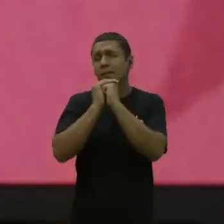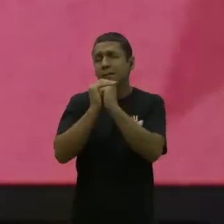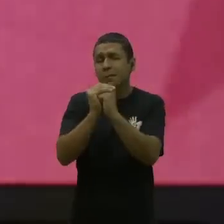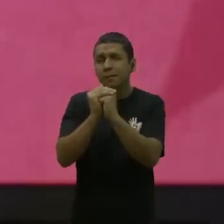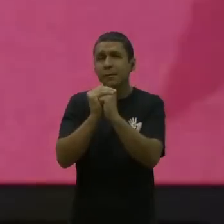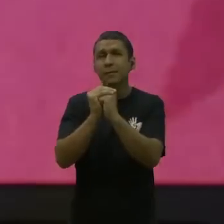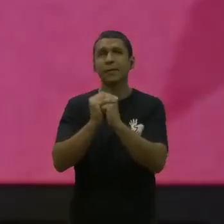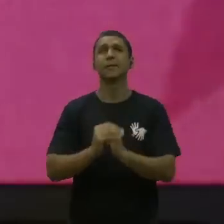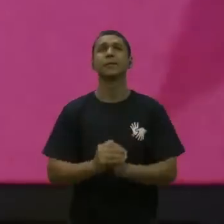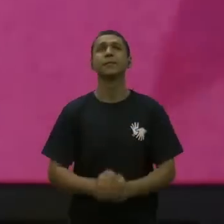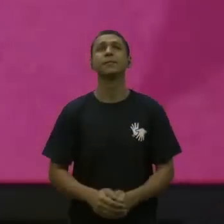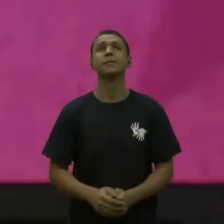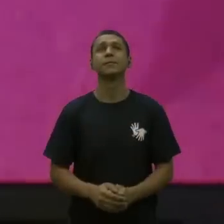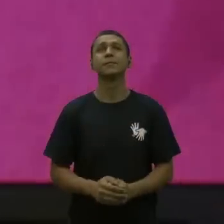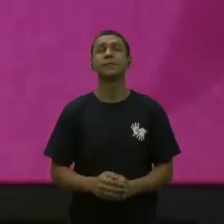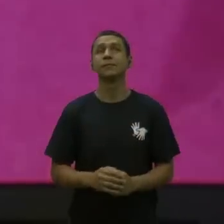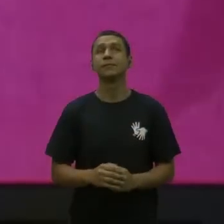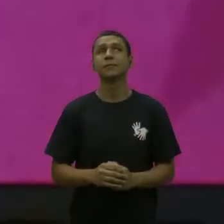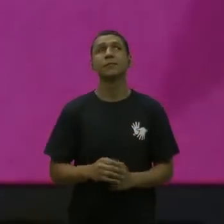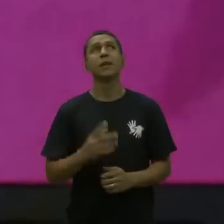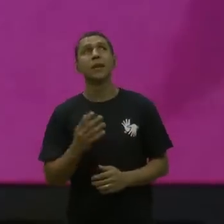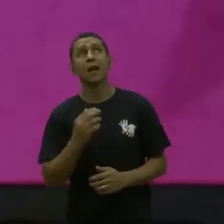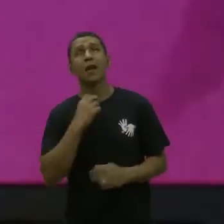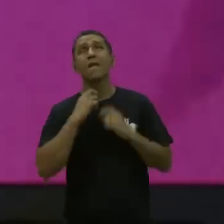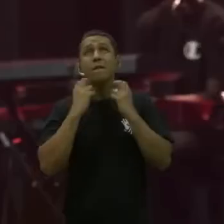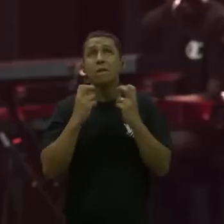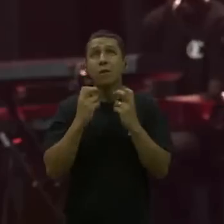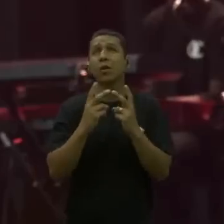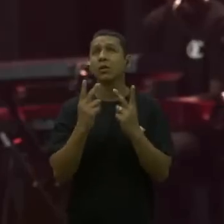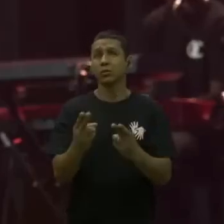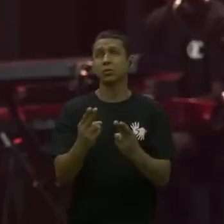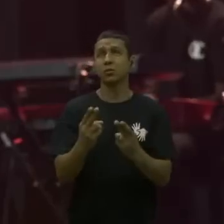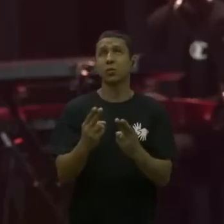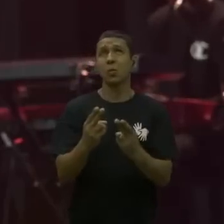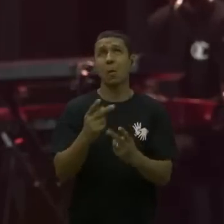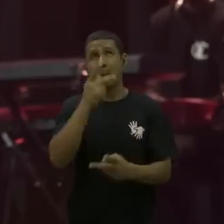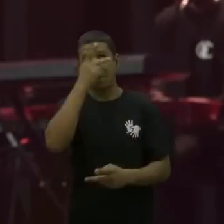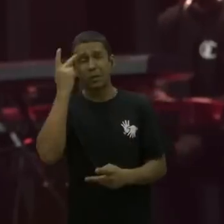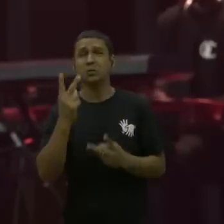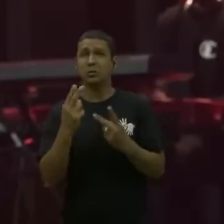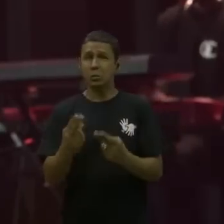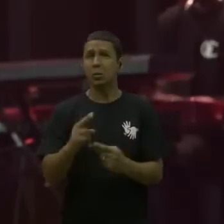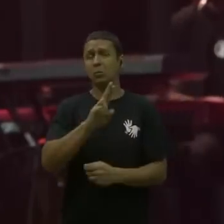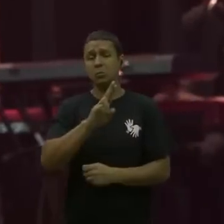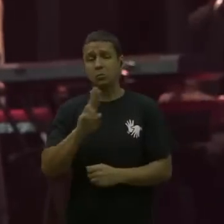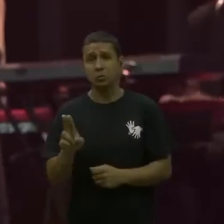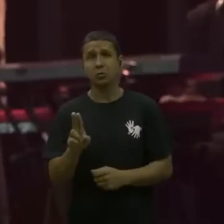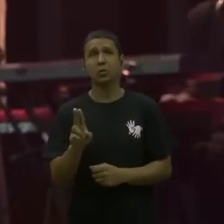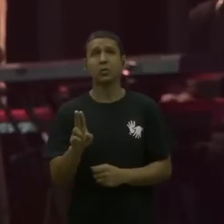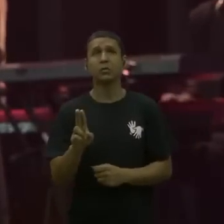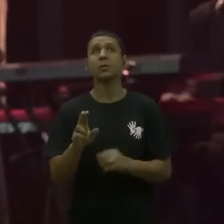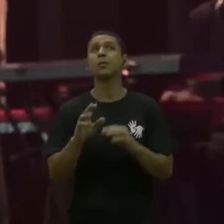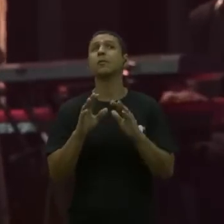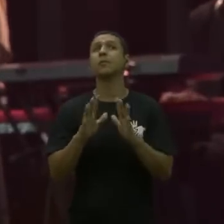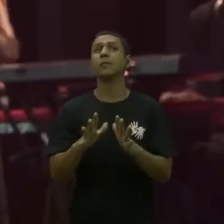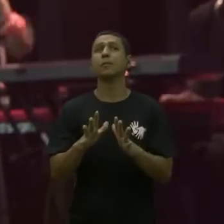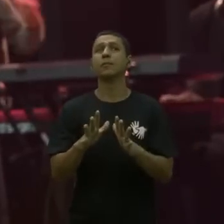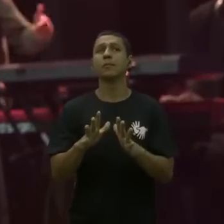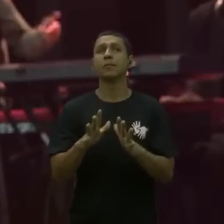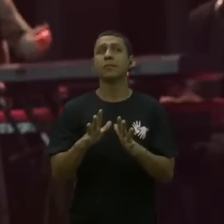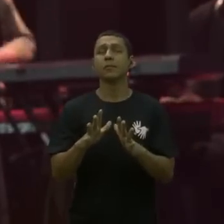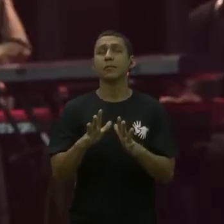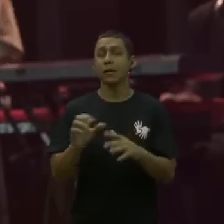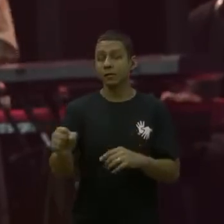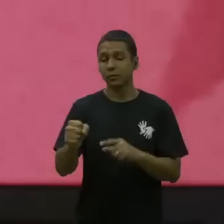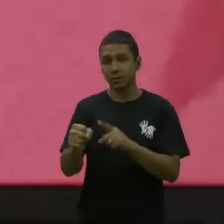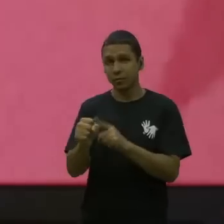Amém. É a mesma voz, é a mesma pessoa, é o mesmo nome, só que um aparelho